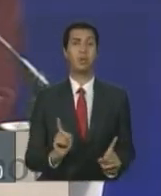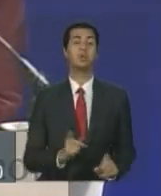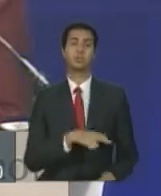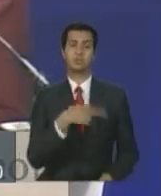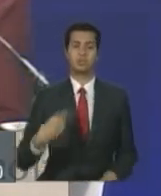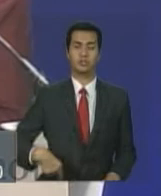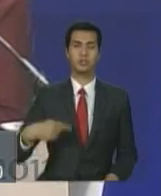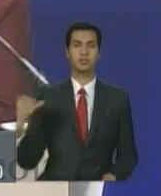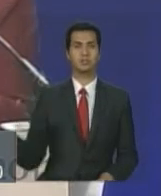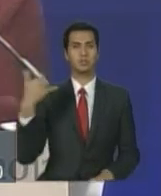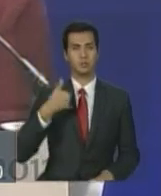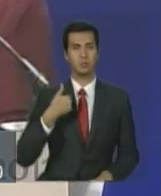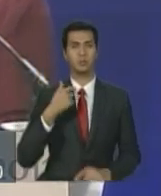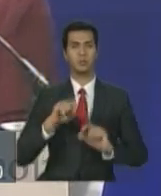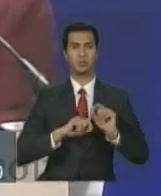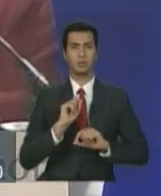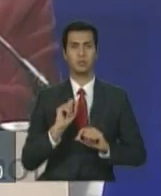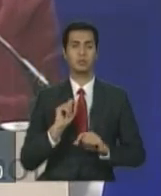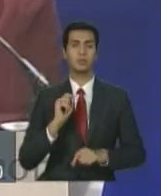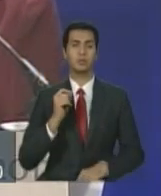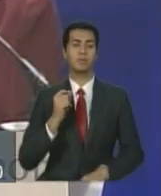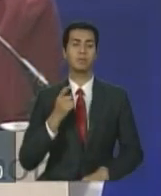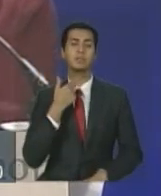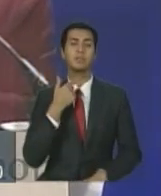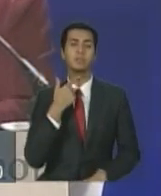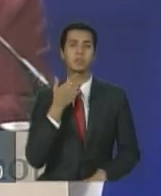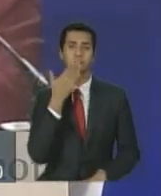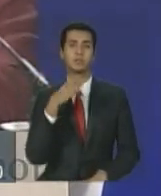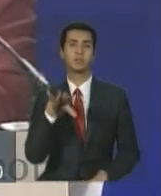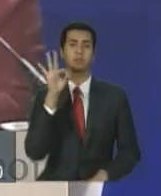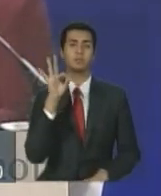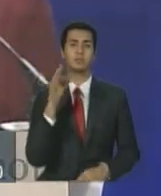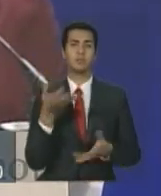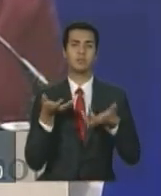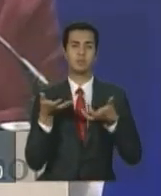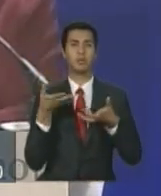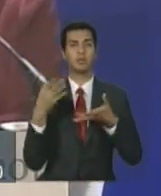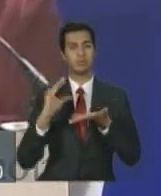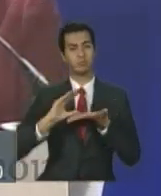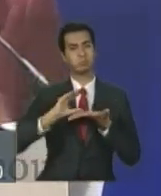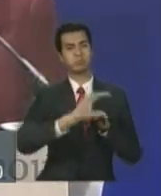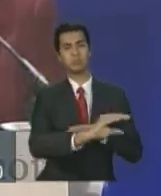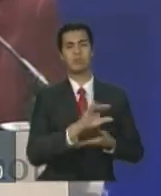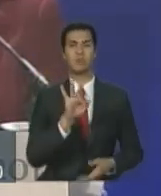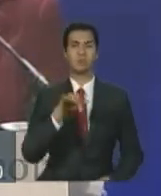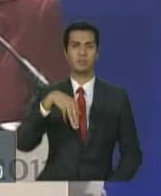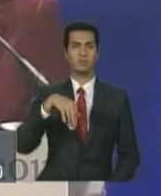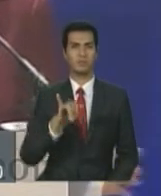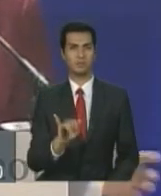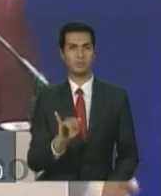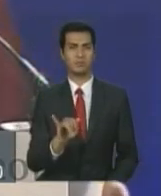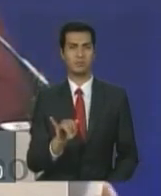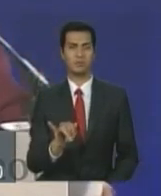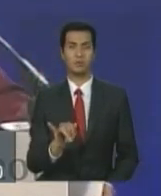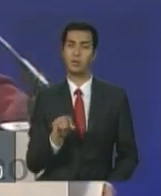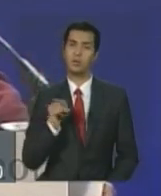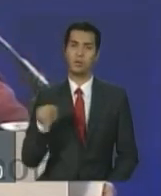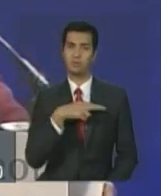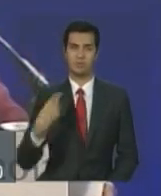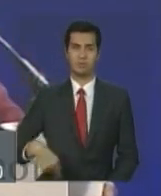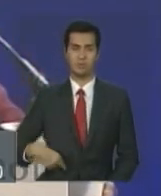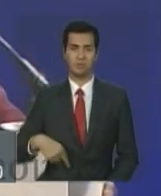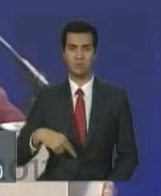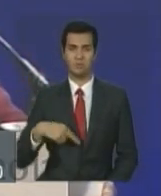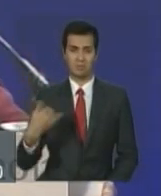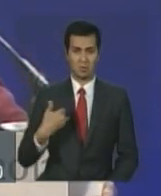preferiria contribuir, contribuía via FMI. Certo. Não nos disse em nenhum momento que